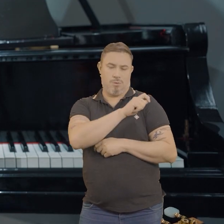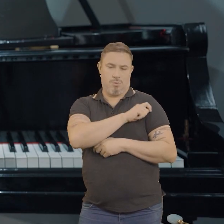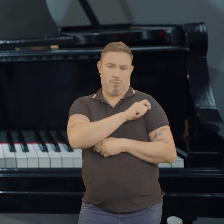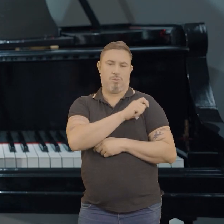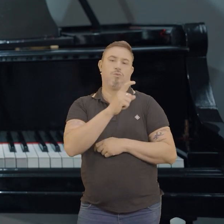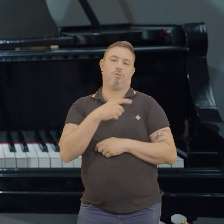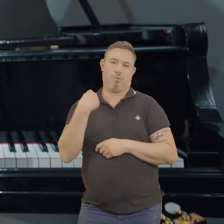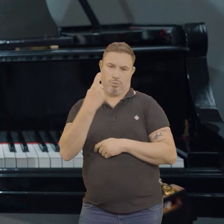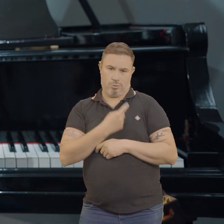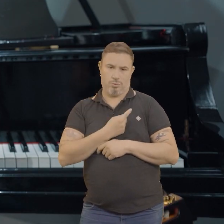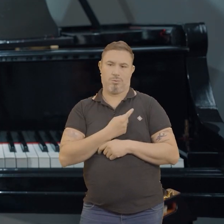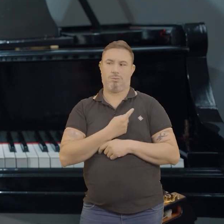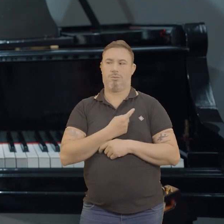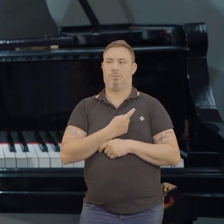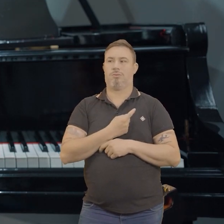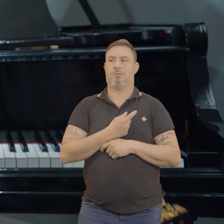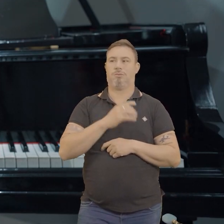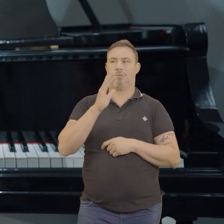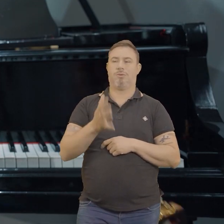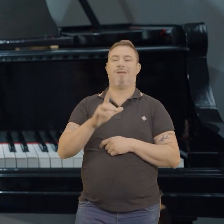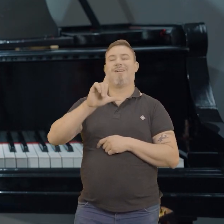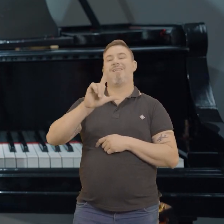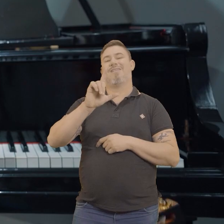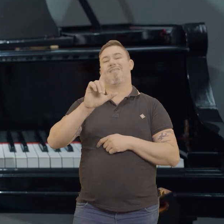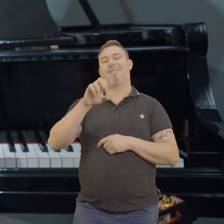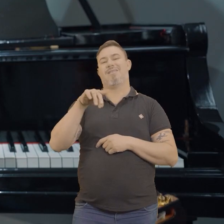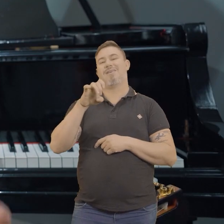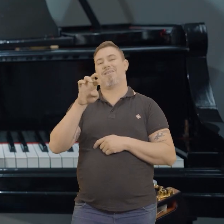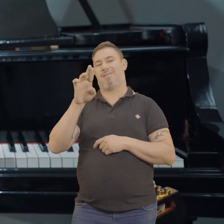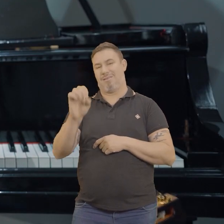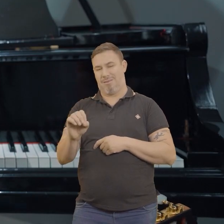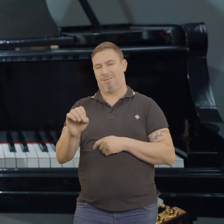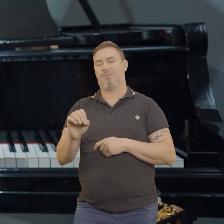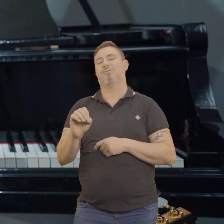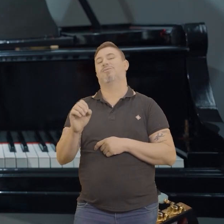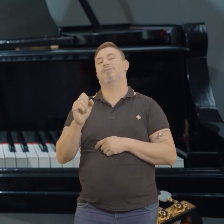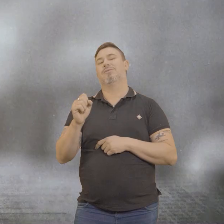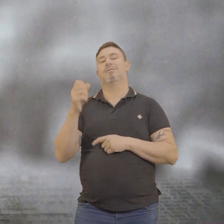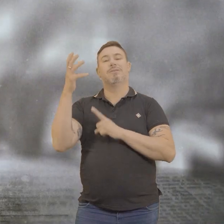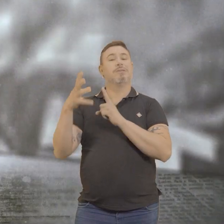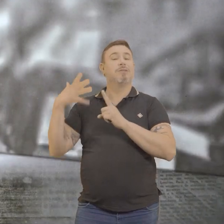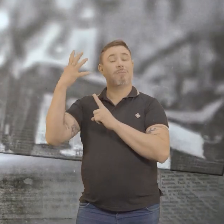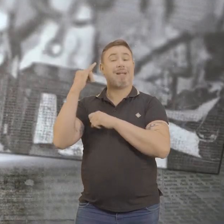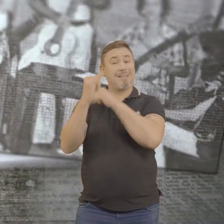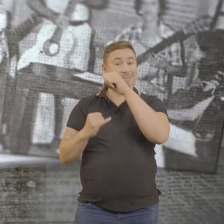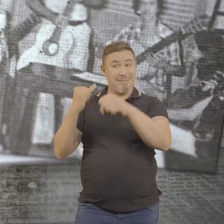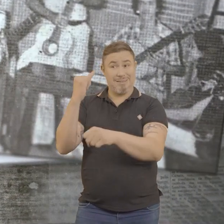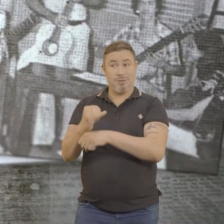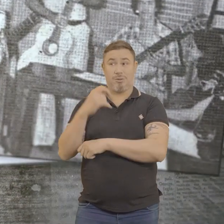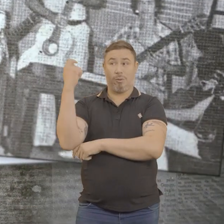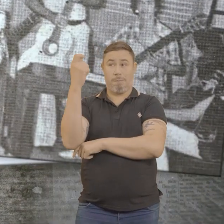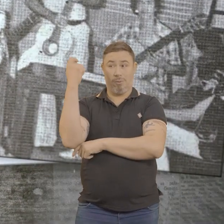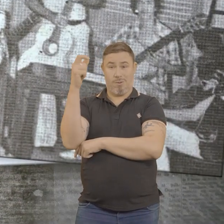dele, nós fomos para os lendários Seminários Internacionais de Violão de Porto Alegre. Nós fomos